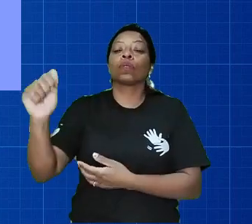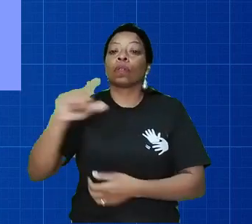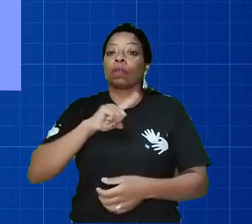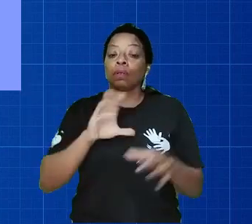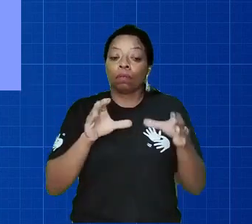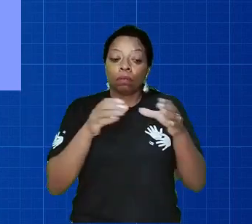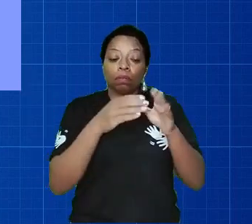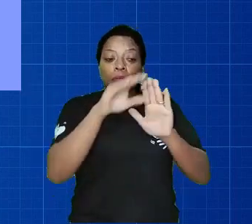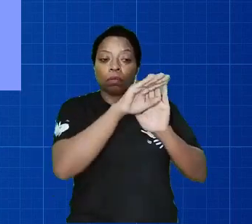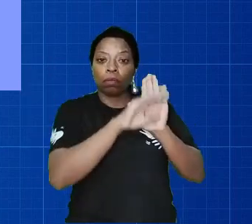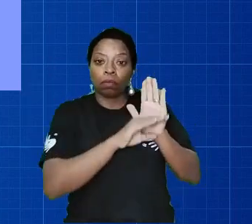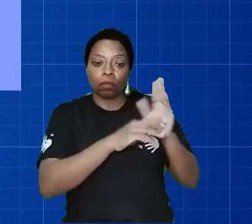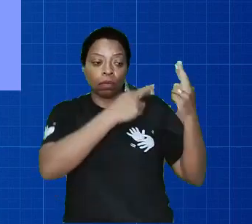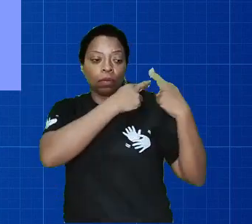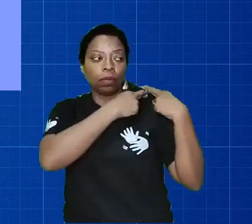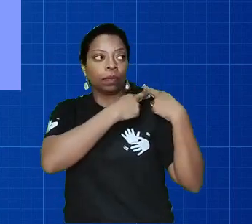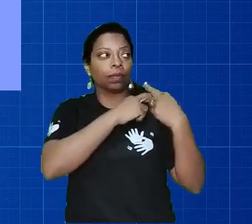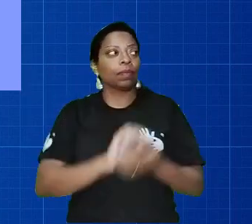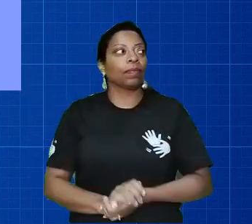assessor técnico da APPF,